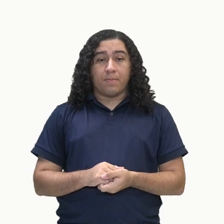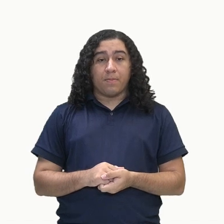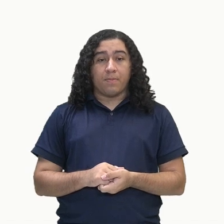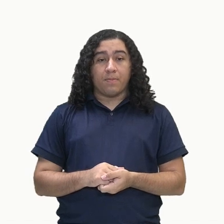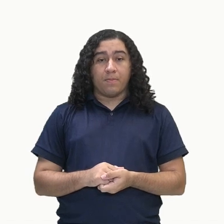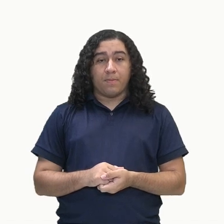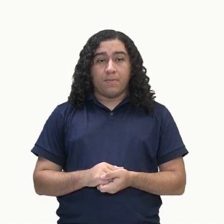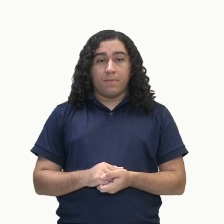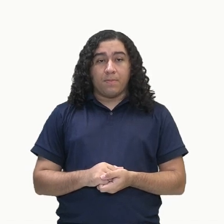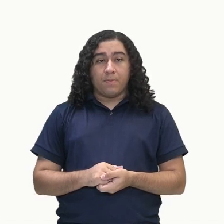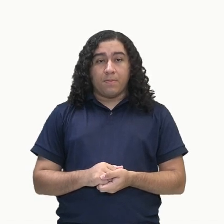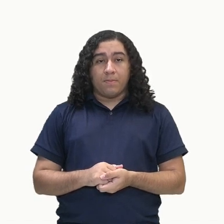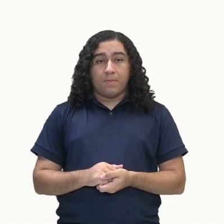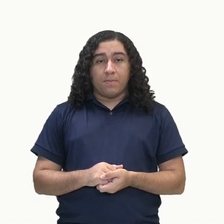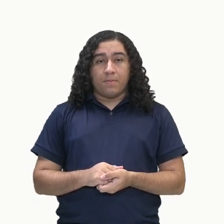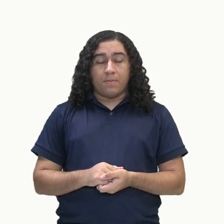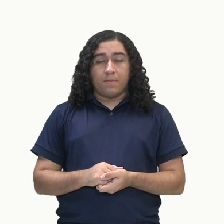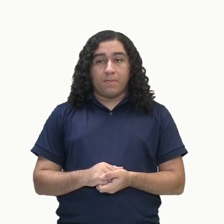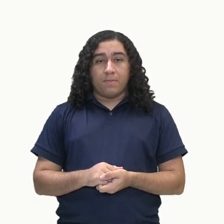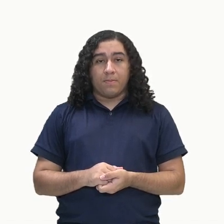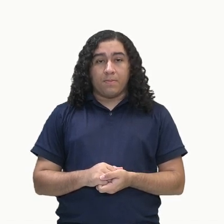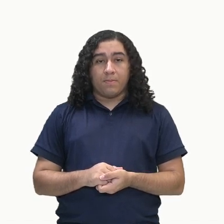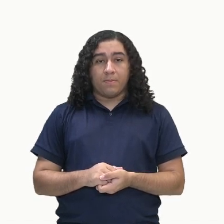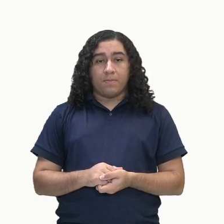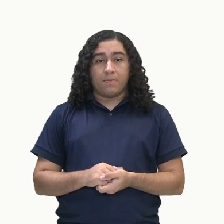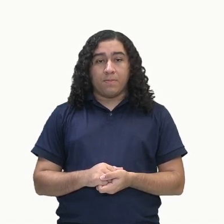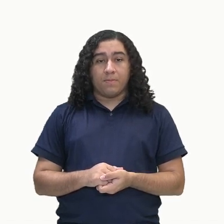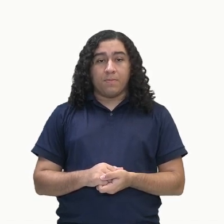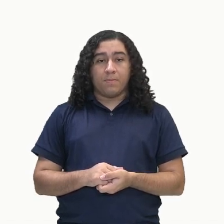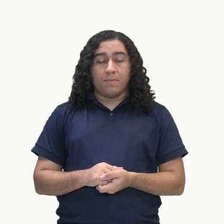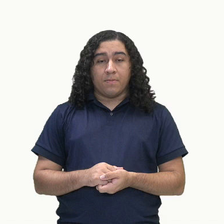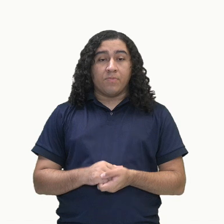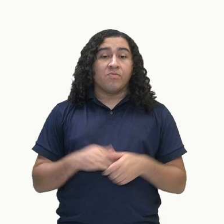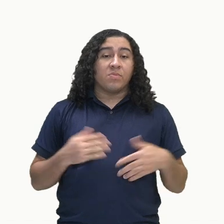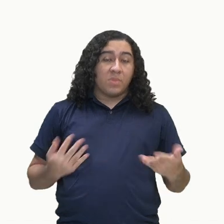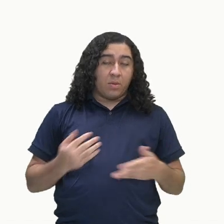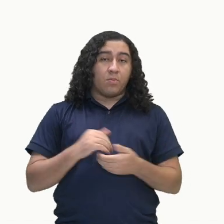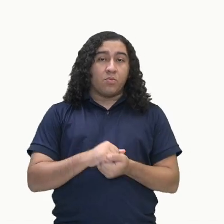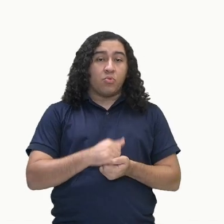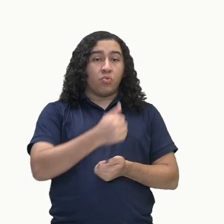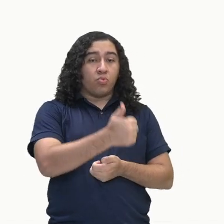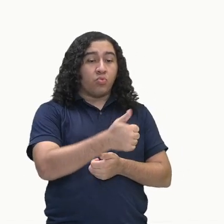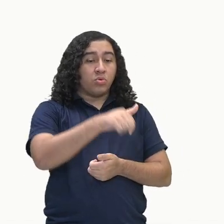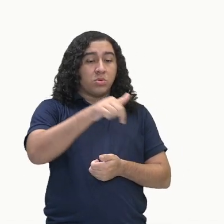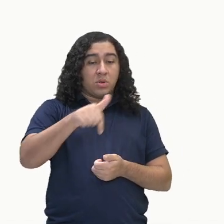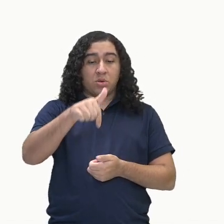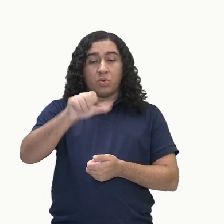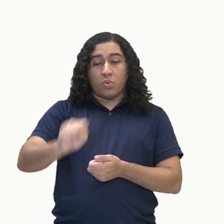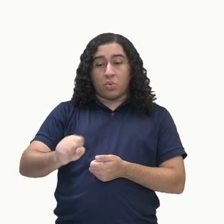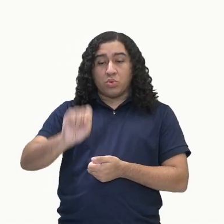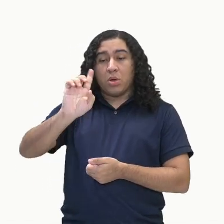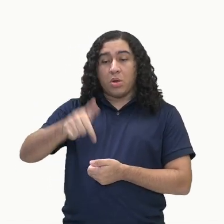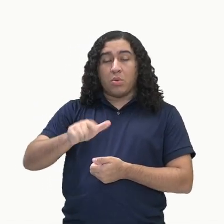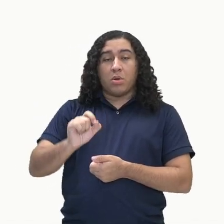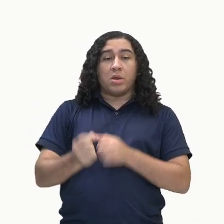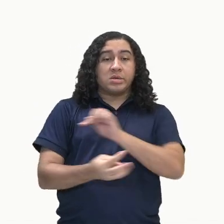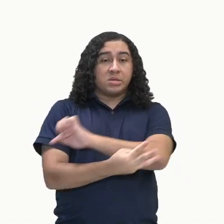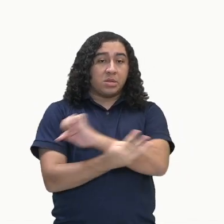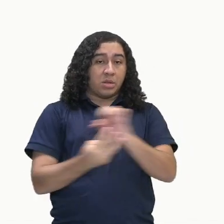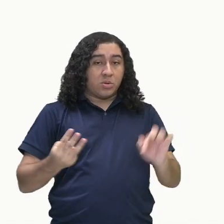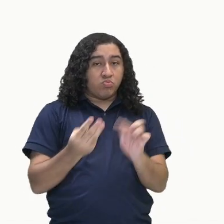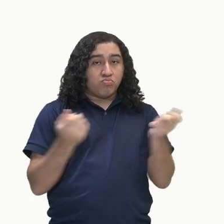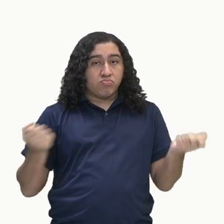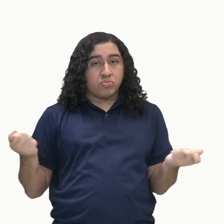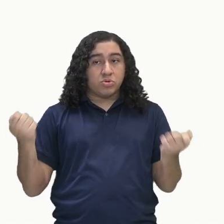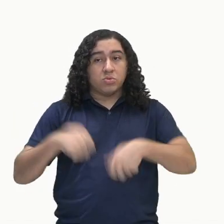congruentes. Como a nossa própria pergunta já diz, 1, 7 e 8 são as únicas 3